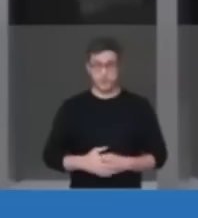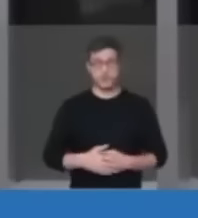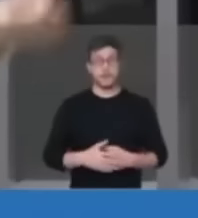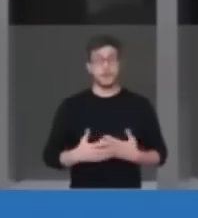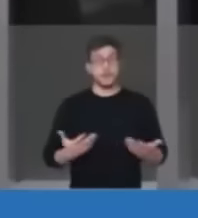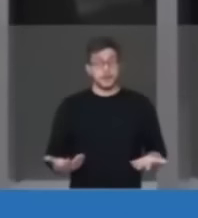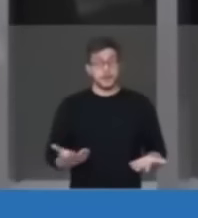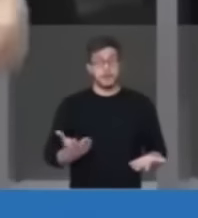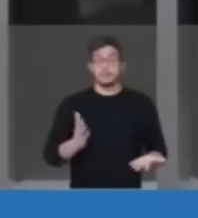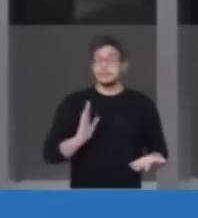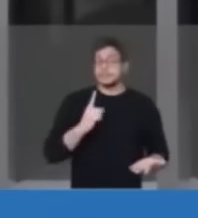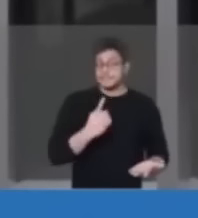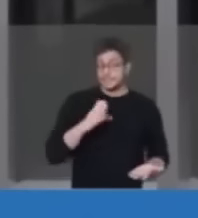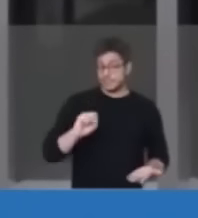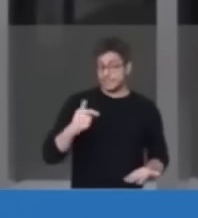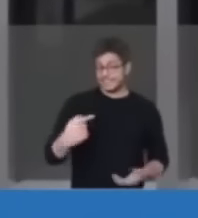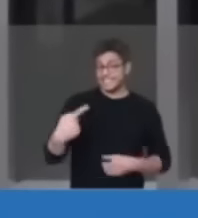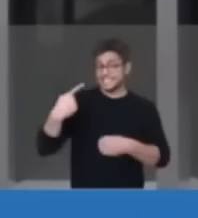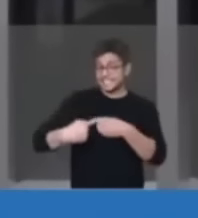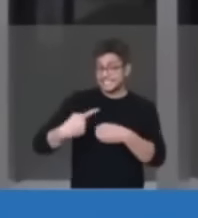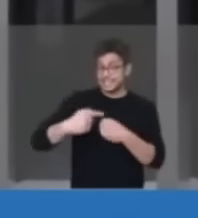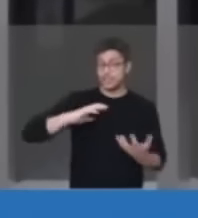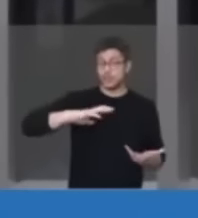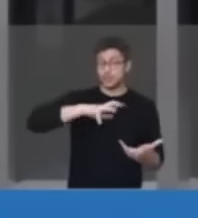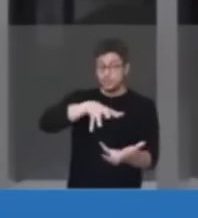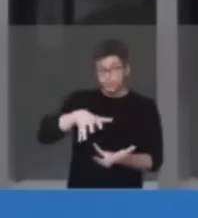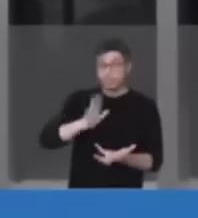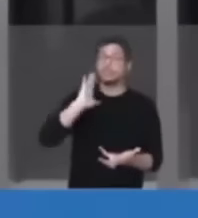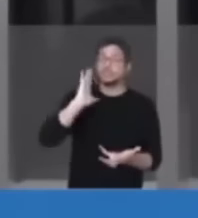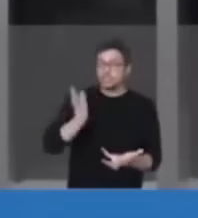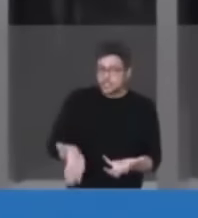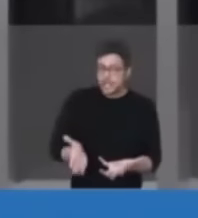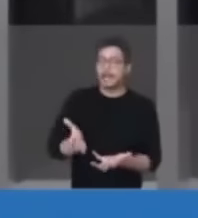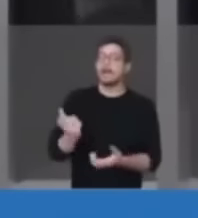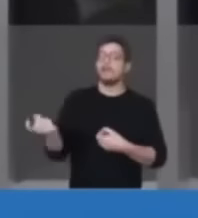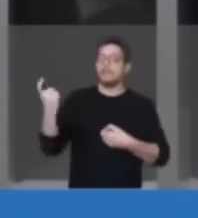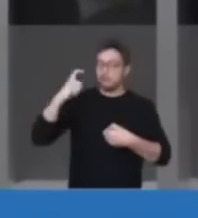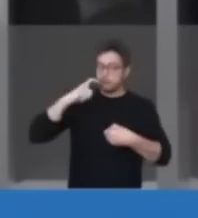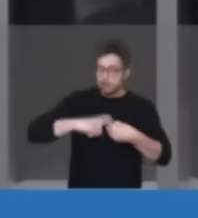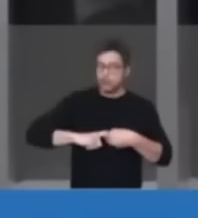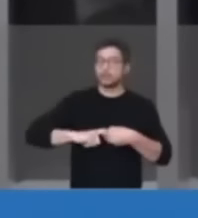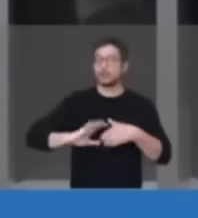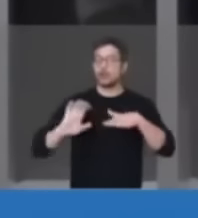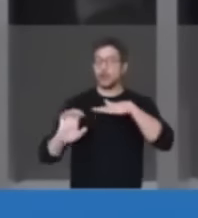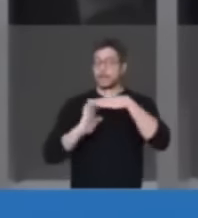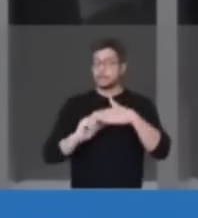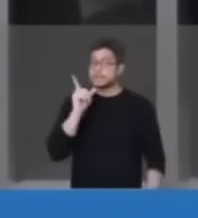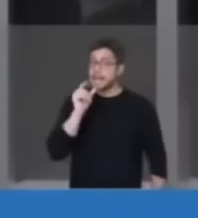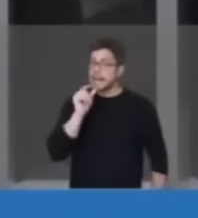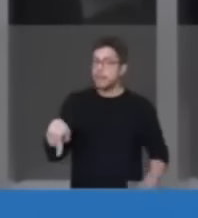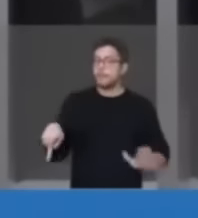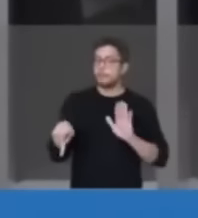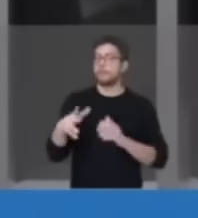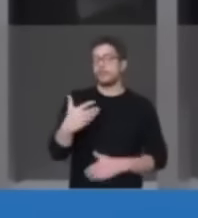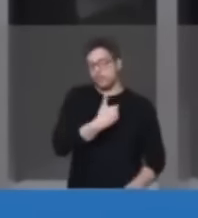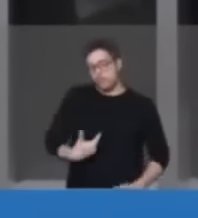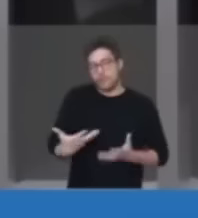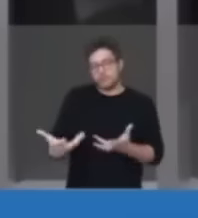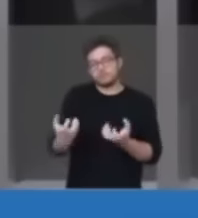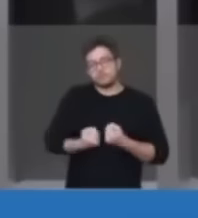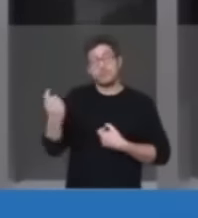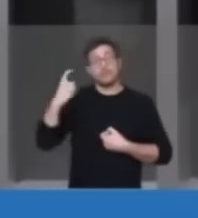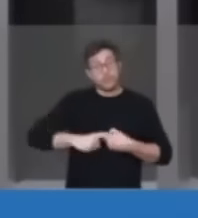reestatizaram suas companhias de água ah Argentina e a Inglaterra tiveram resultado muito negativo da da privatização das suas